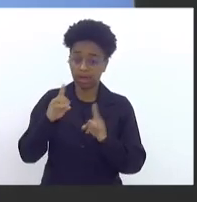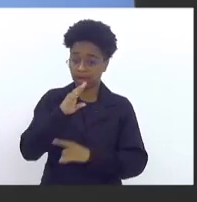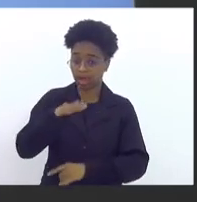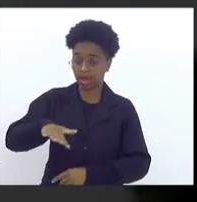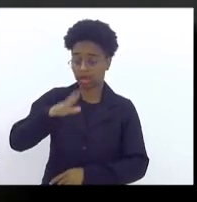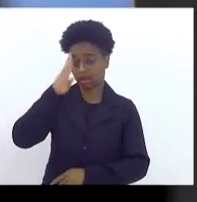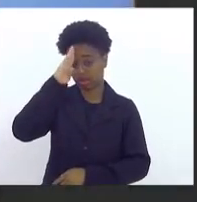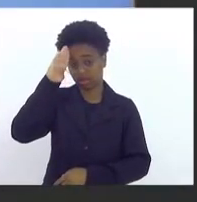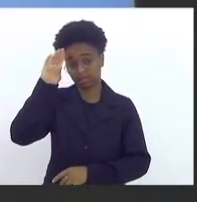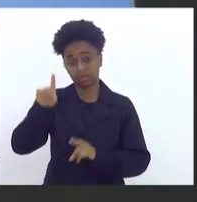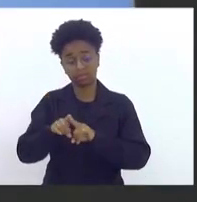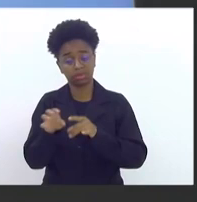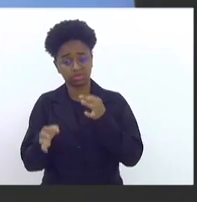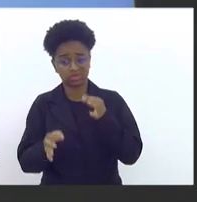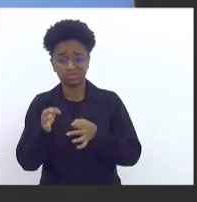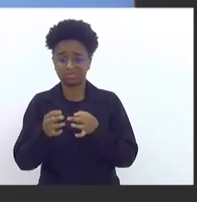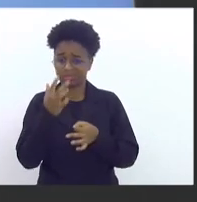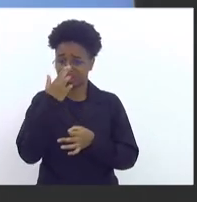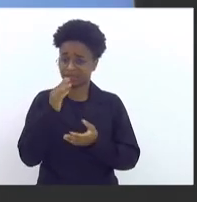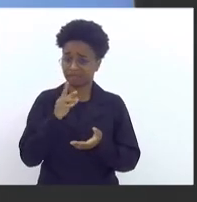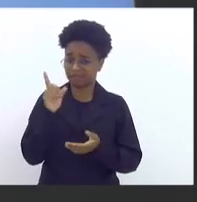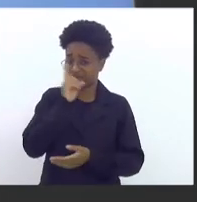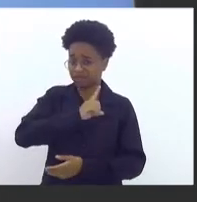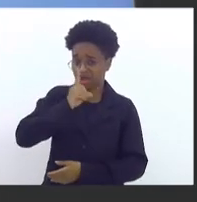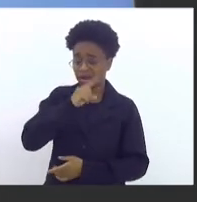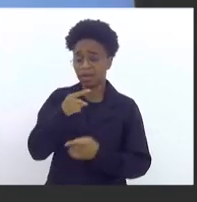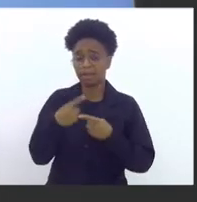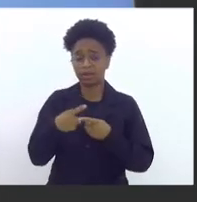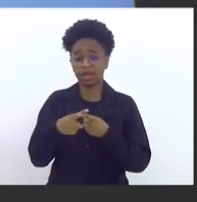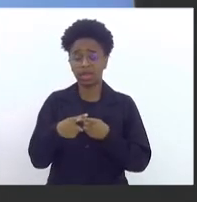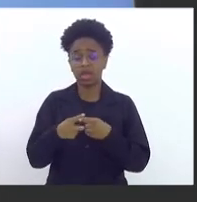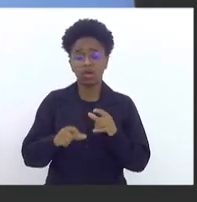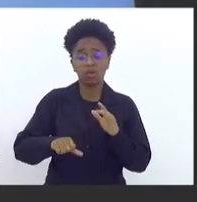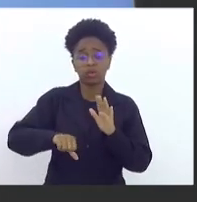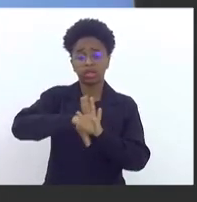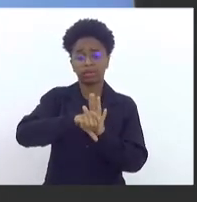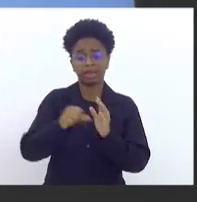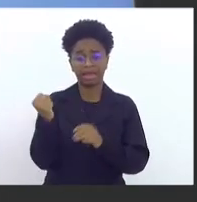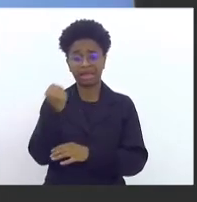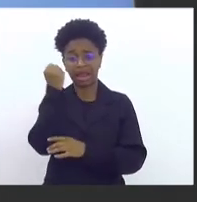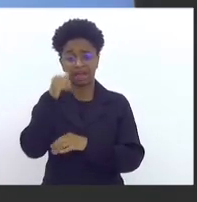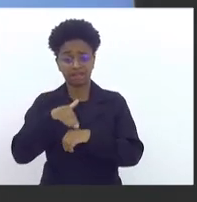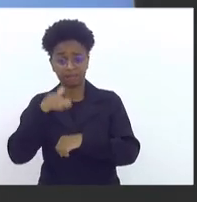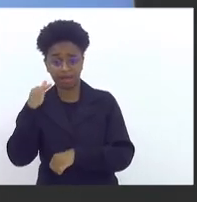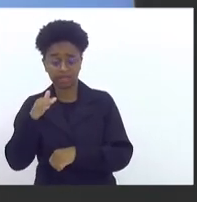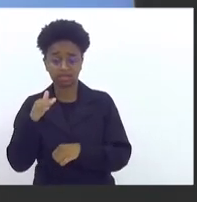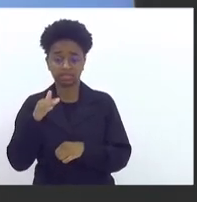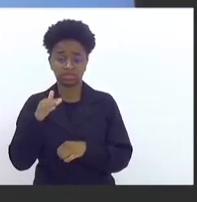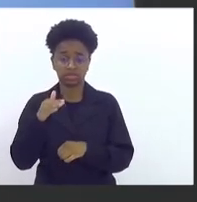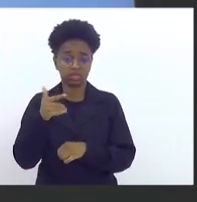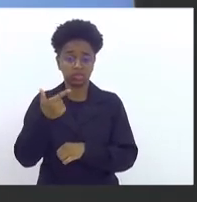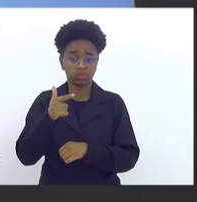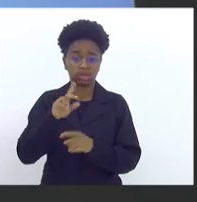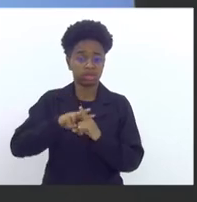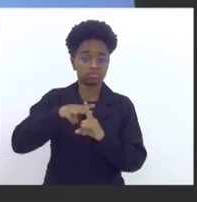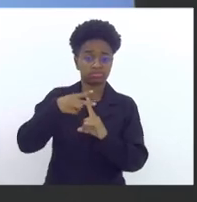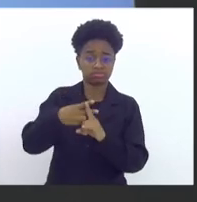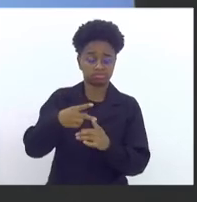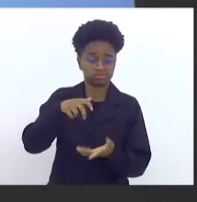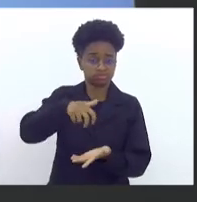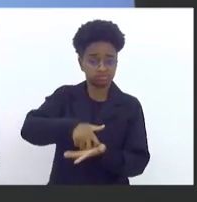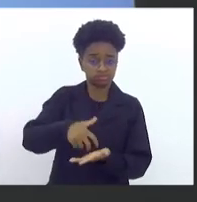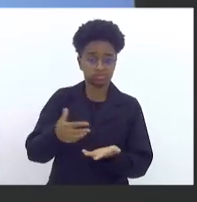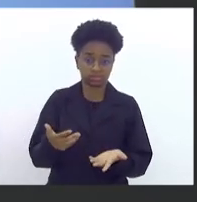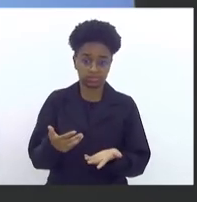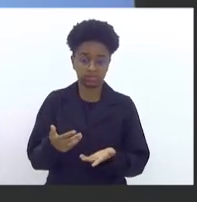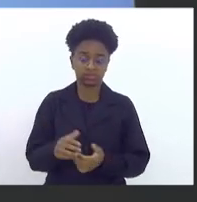juridicamente fica até um pouco congruente né comentou que ele mais grave mas não tem uma causa de aumento de pena Agora eu tenho uma causa de pena é